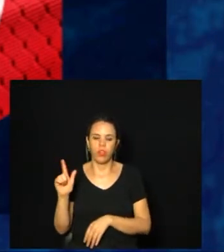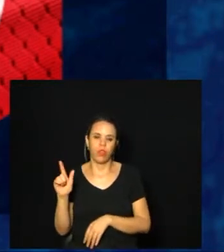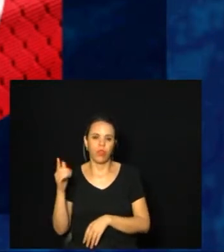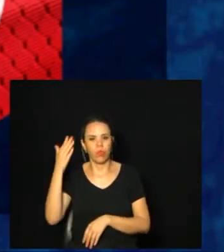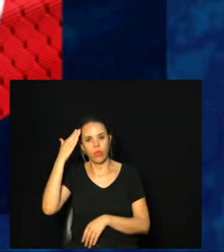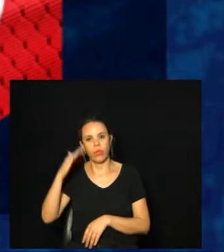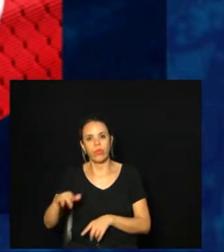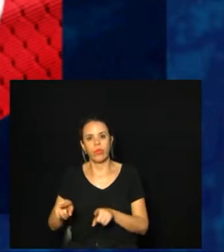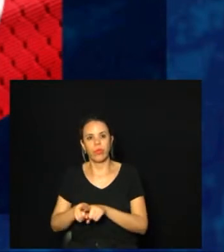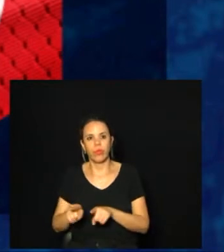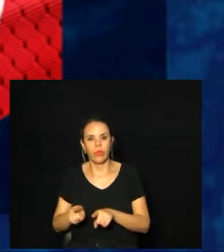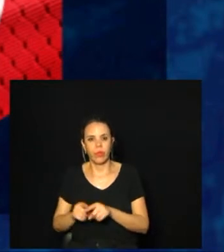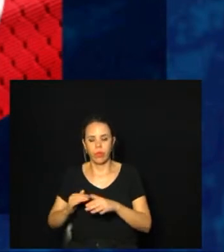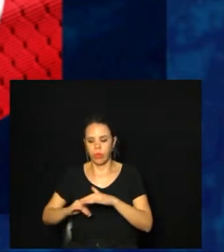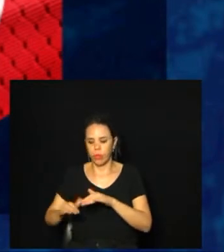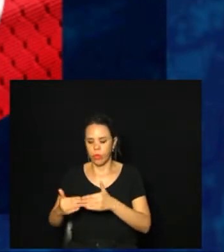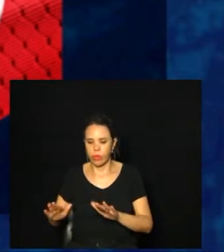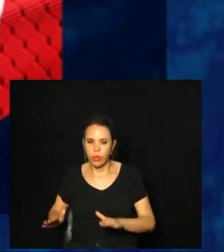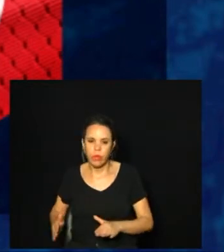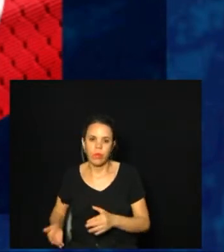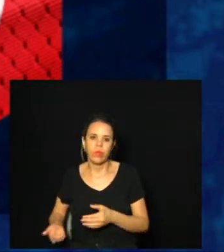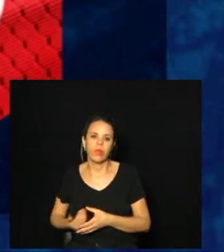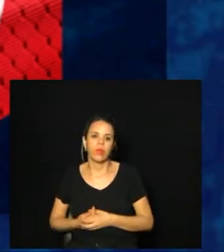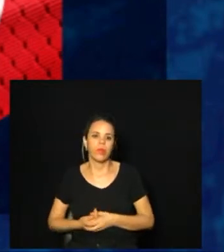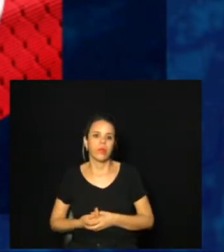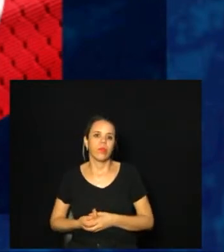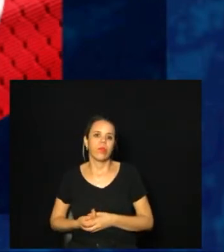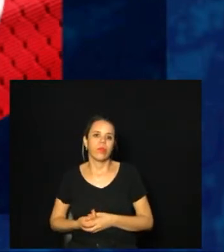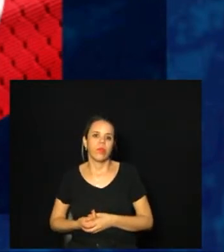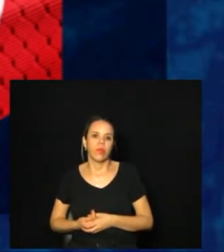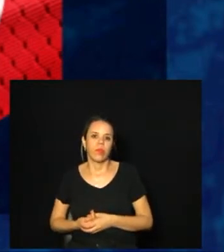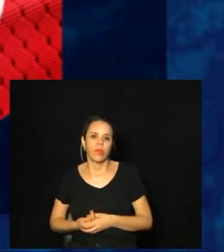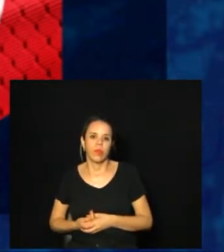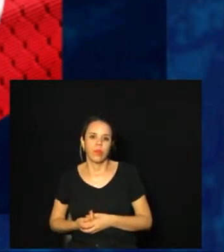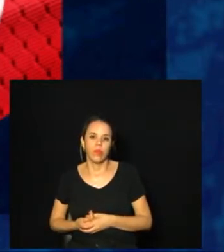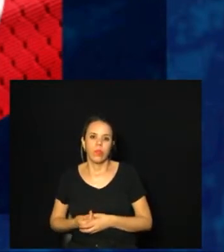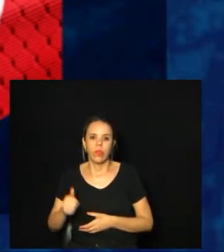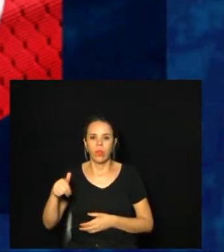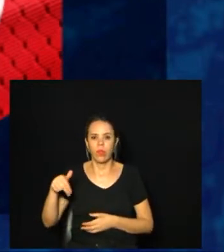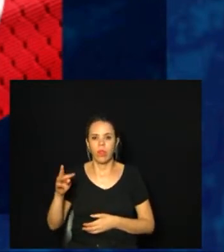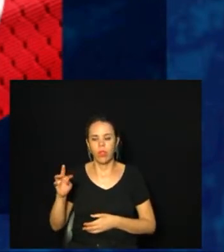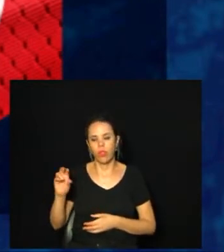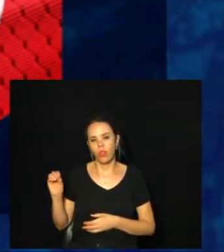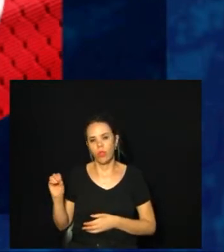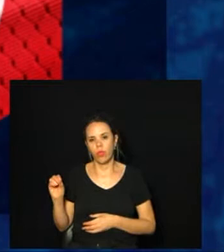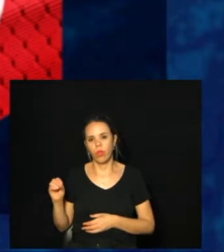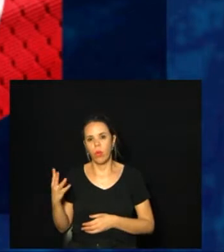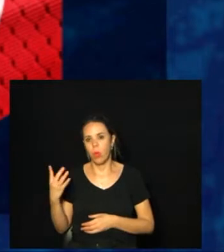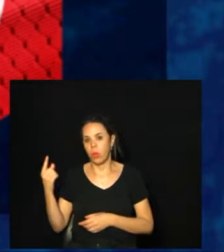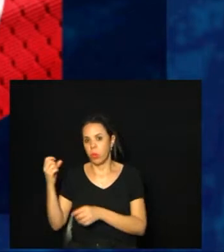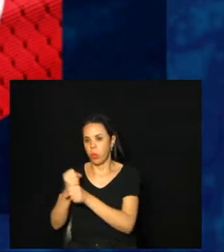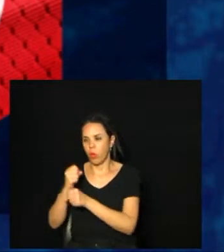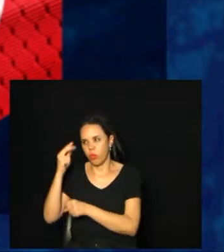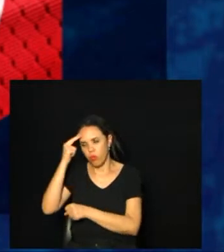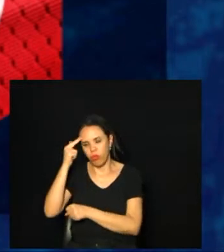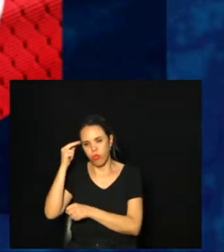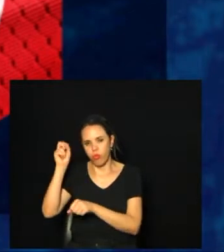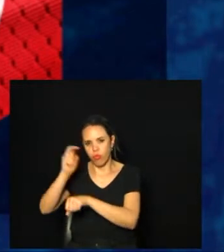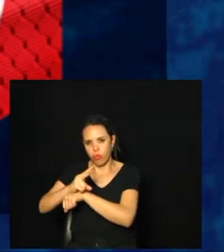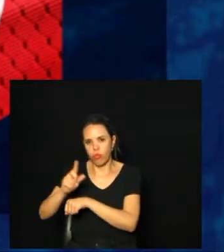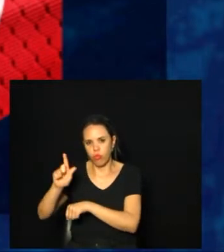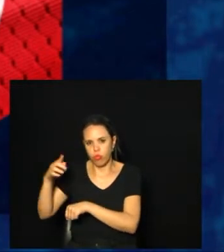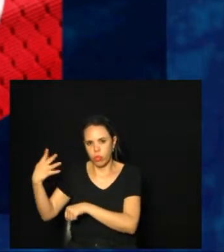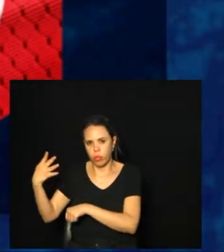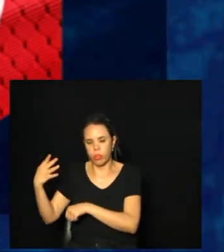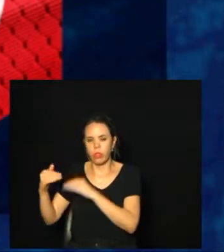a zona de rebaixamento. E o Náutico é o 9º colocado, com 41 pontos, sonhando aí com uma vaga no